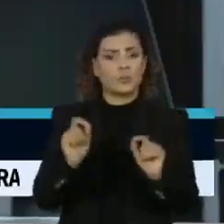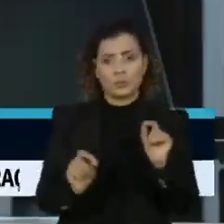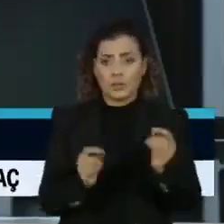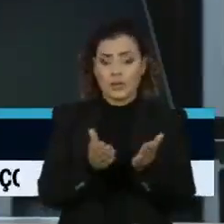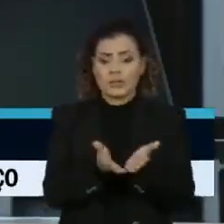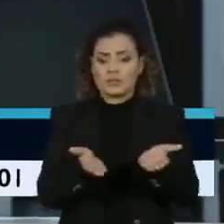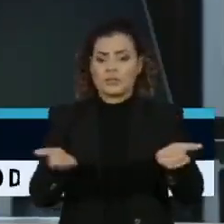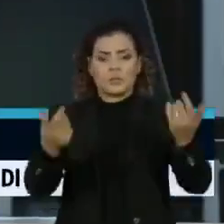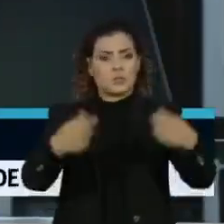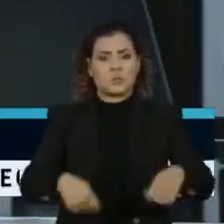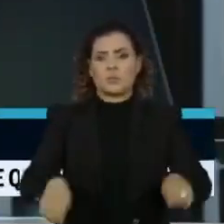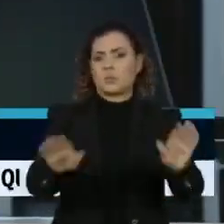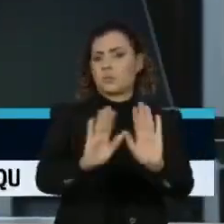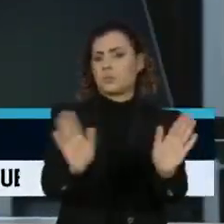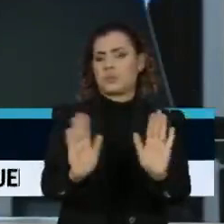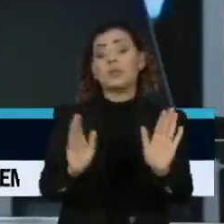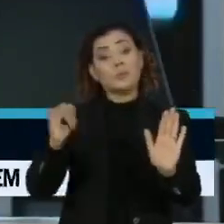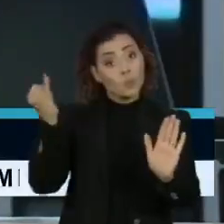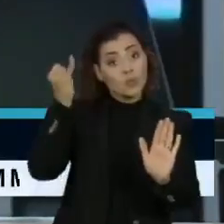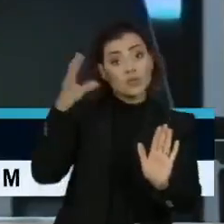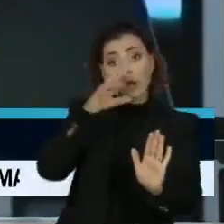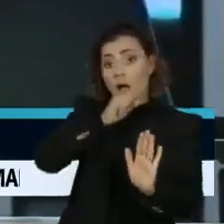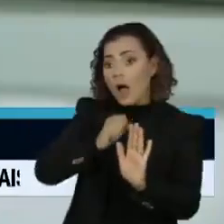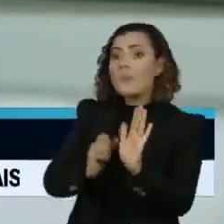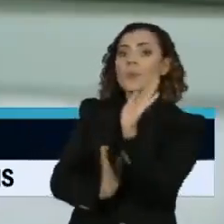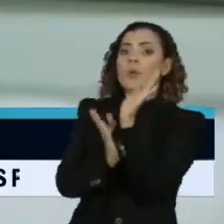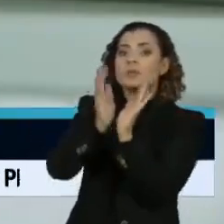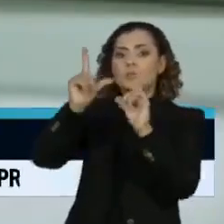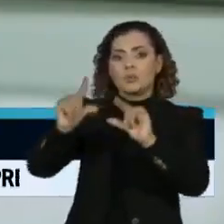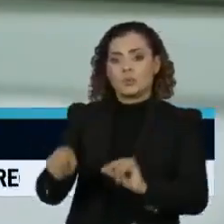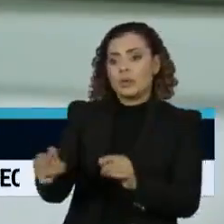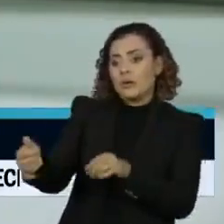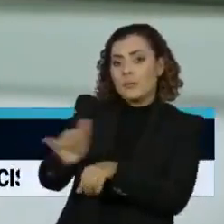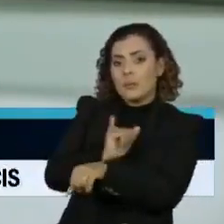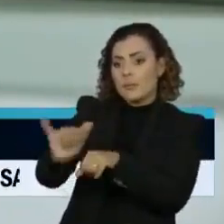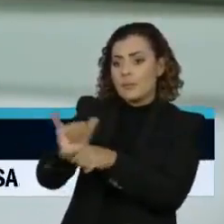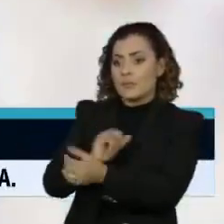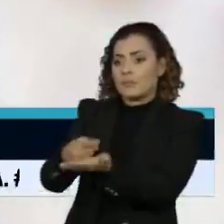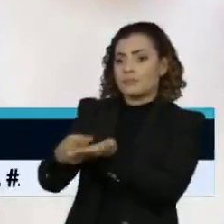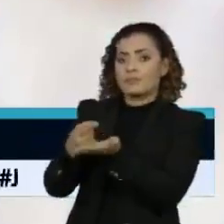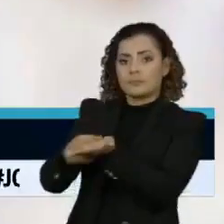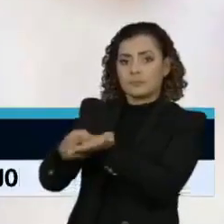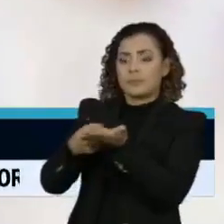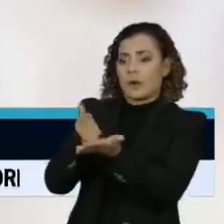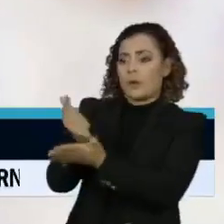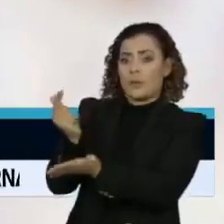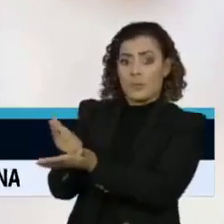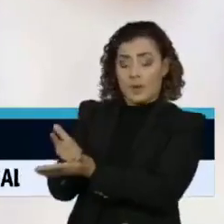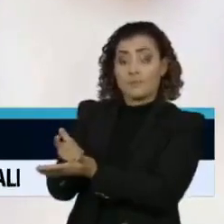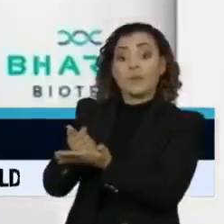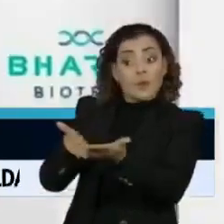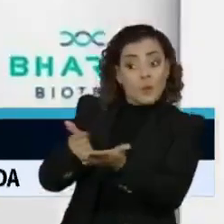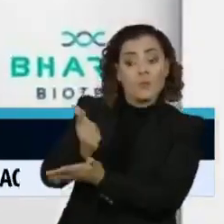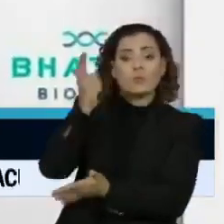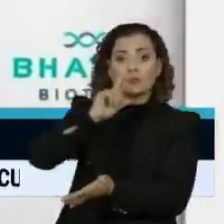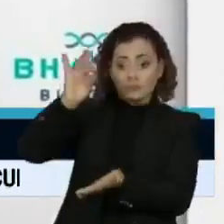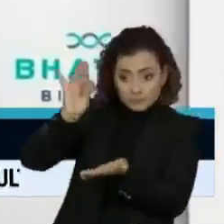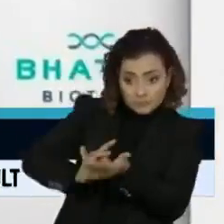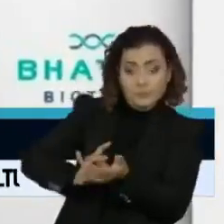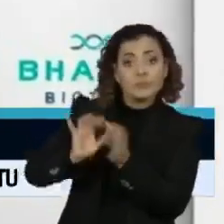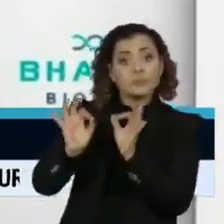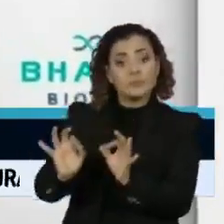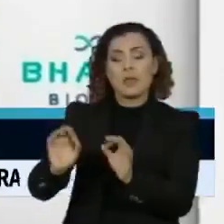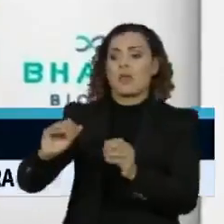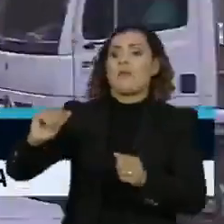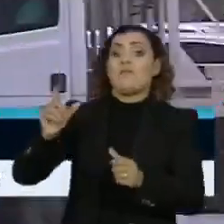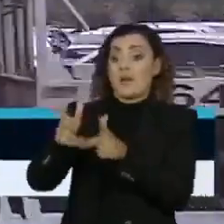de licitação é necessária para dar agilidade ao processo de oferta dos imunizantes ao Brasil e que a compra só será realizada quando